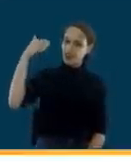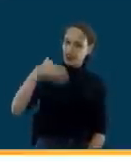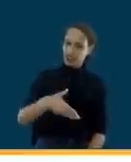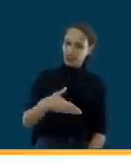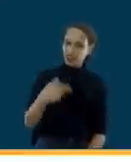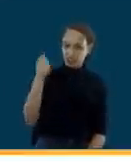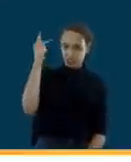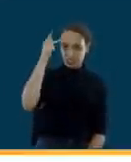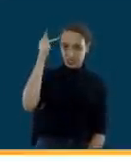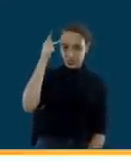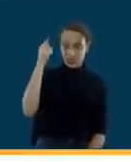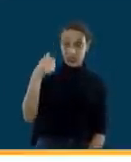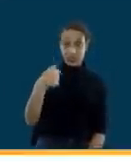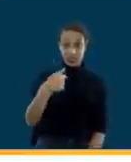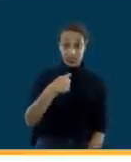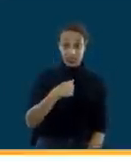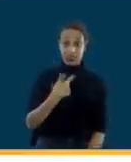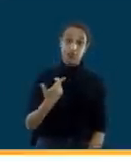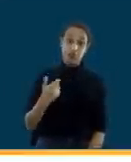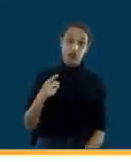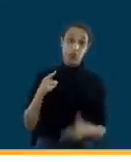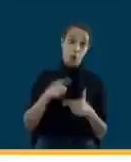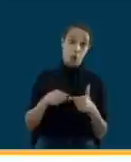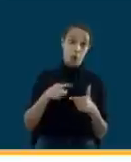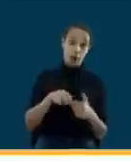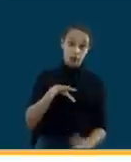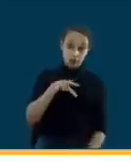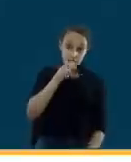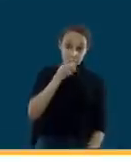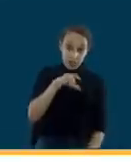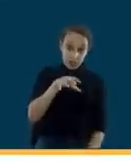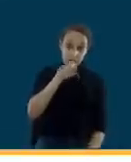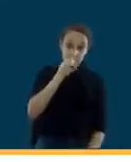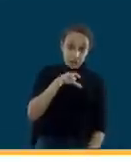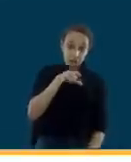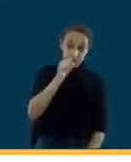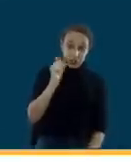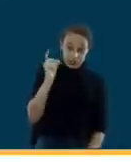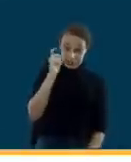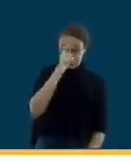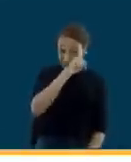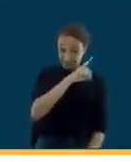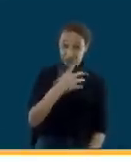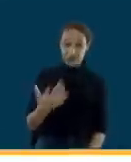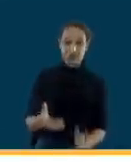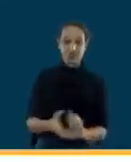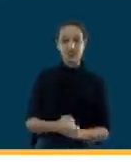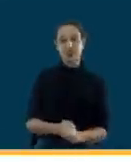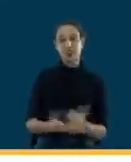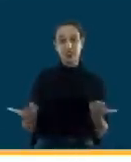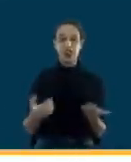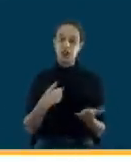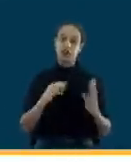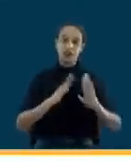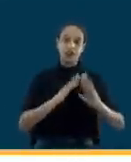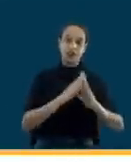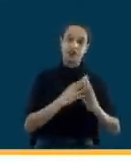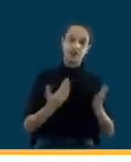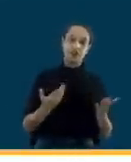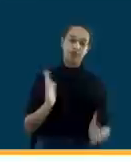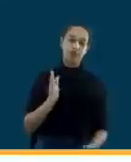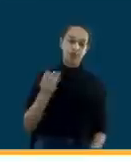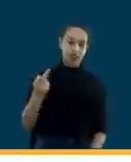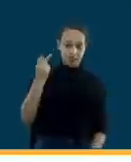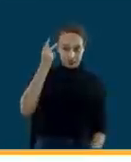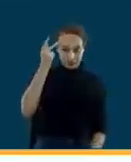tenho bronquite, eu vim de um distrito rural em Campinas, Sousas, agora eu moro em São Paulo, na Mooca, né? E para